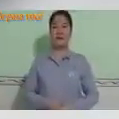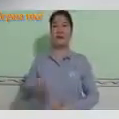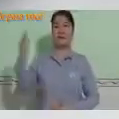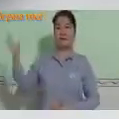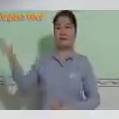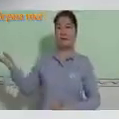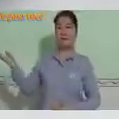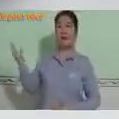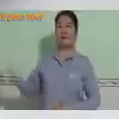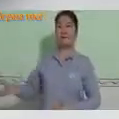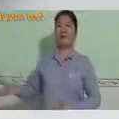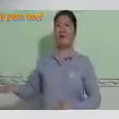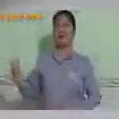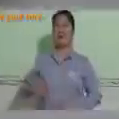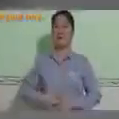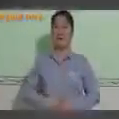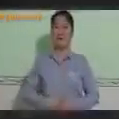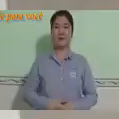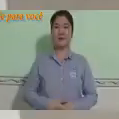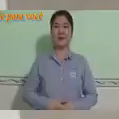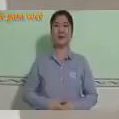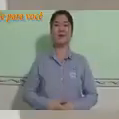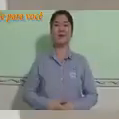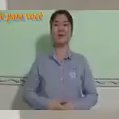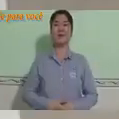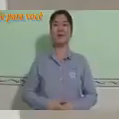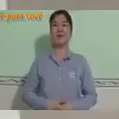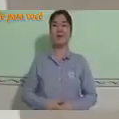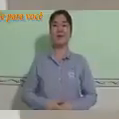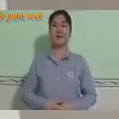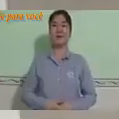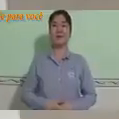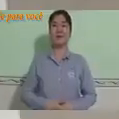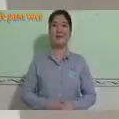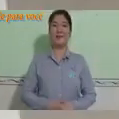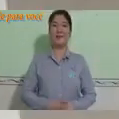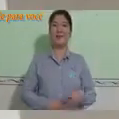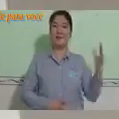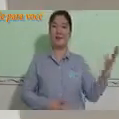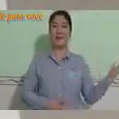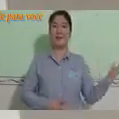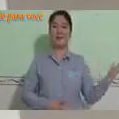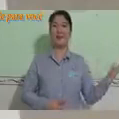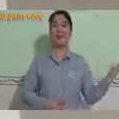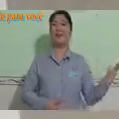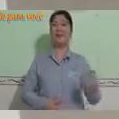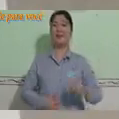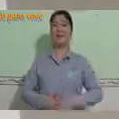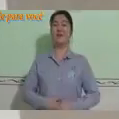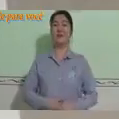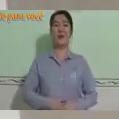FETODIAGNO acento agudo, CTICO o diagnóstico da disenteria é feito pelo clínico geral, vírgula pediatra ou